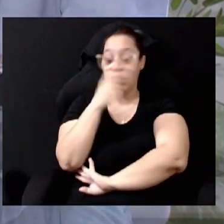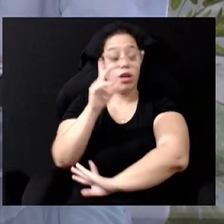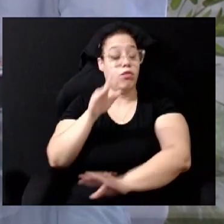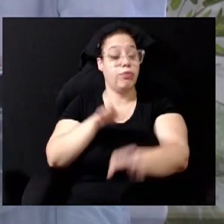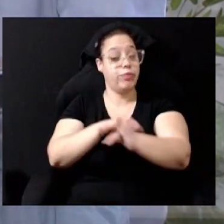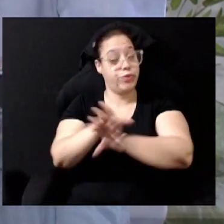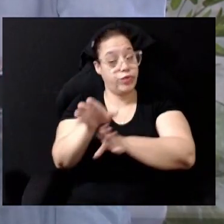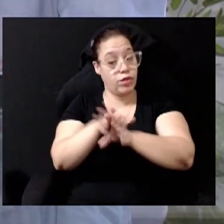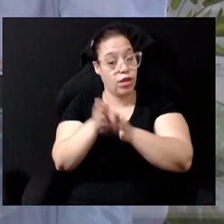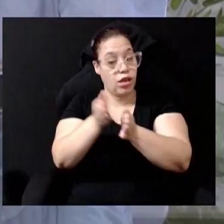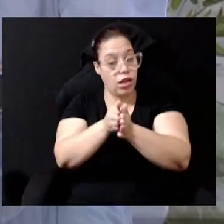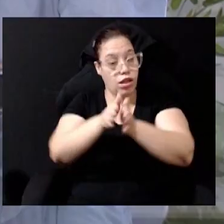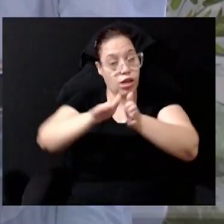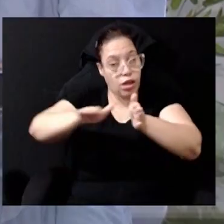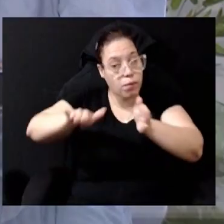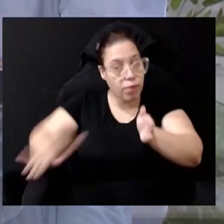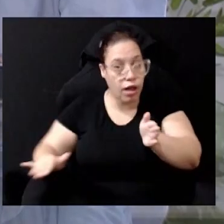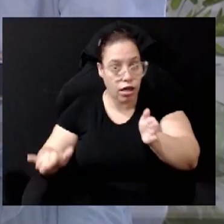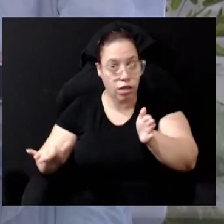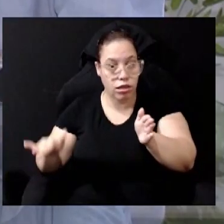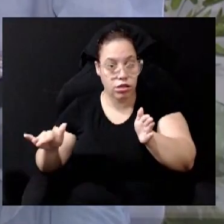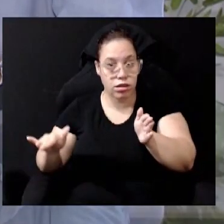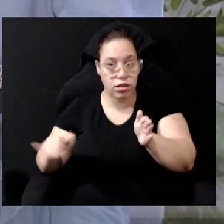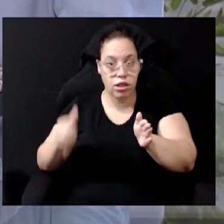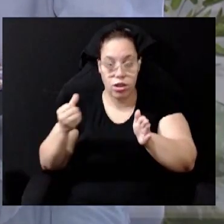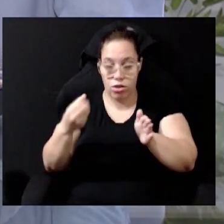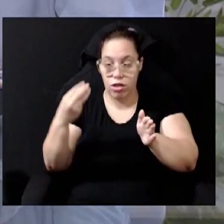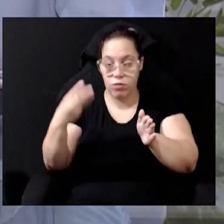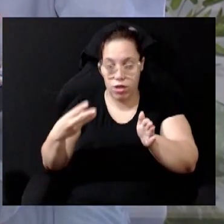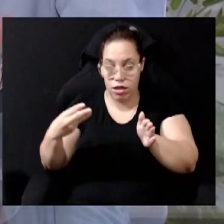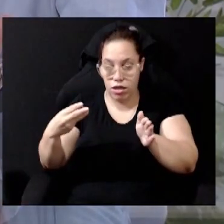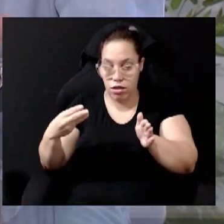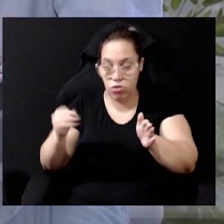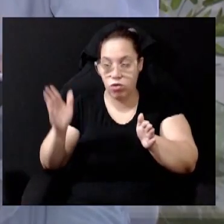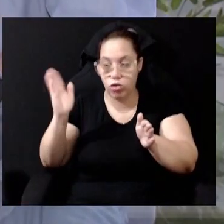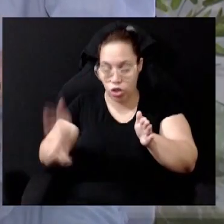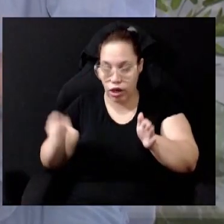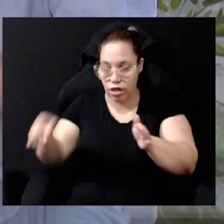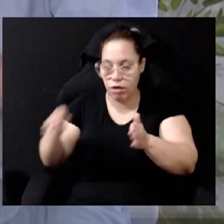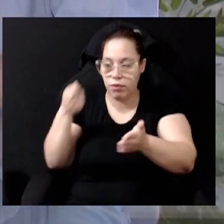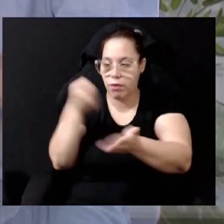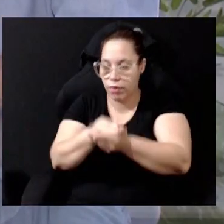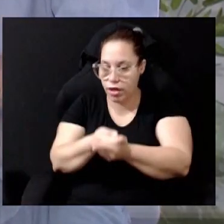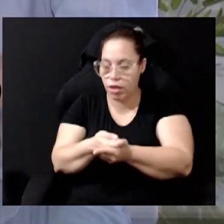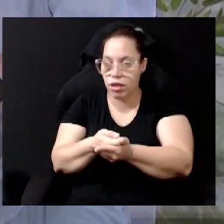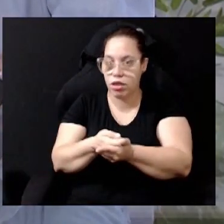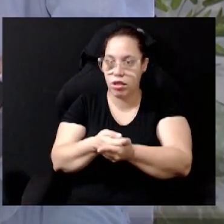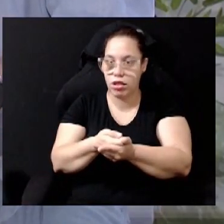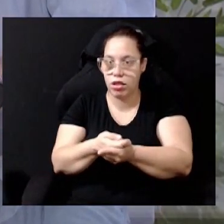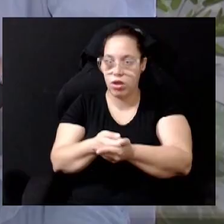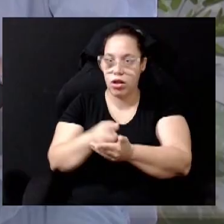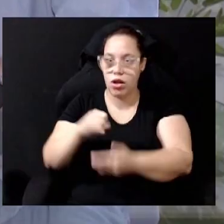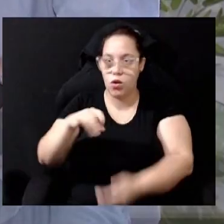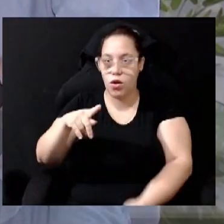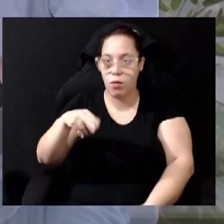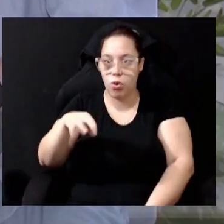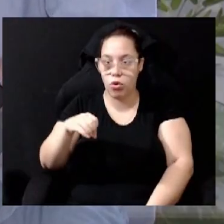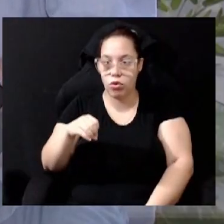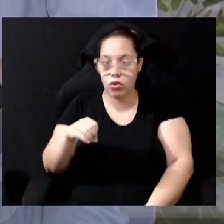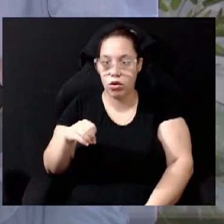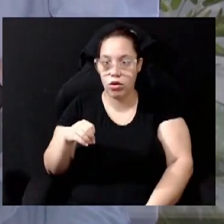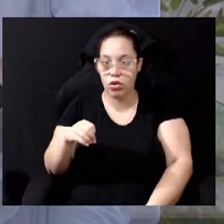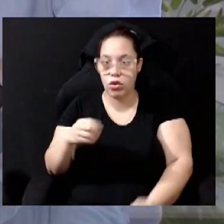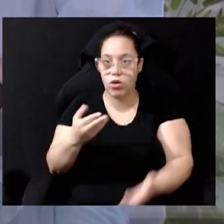separa uma parte desse 13º já para pagar. Como os impostos têm vindo